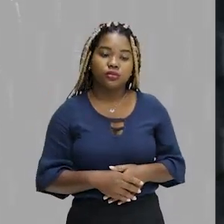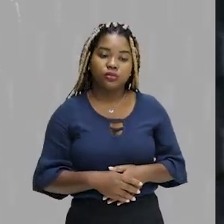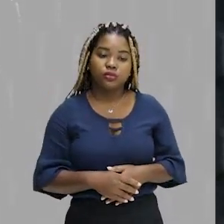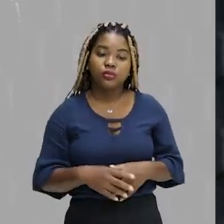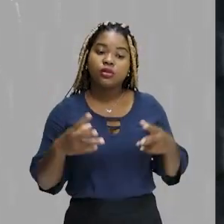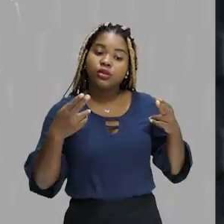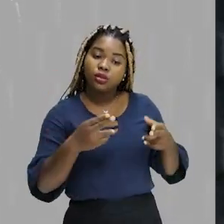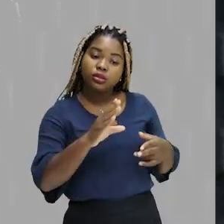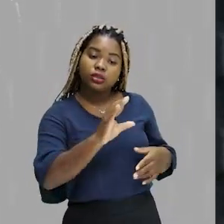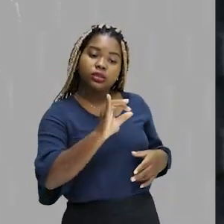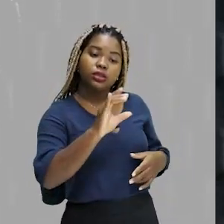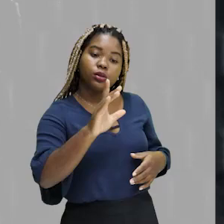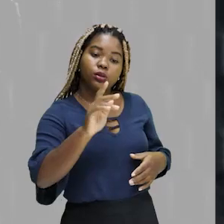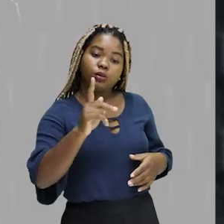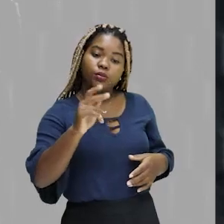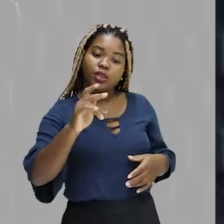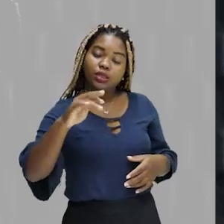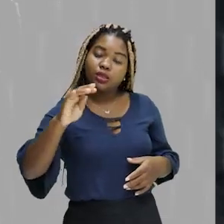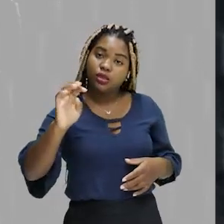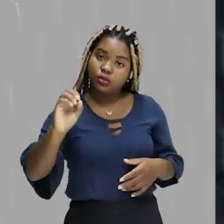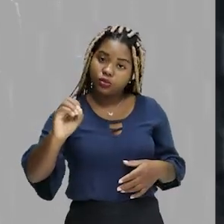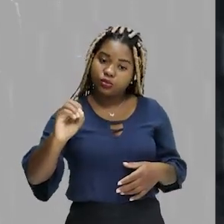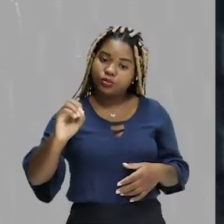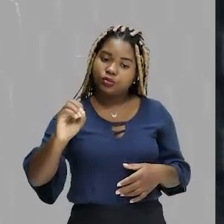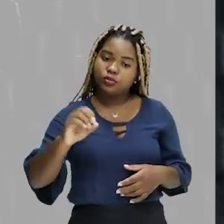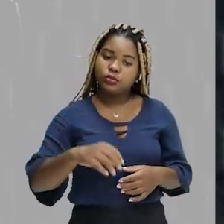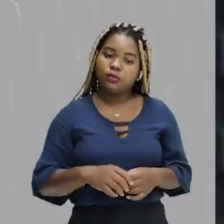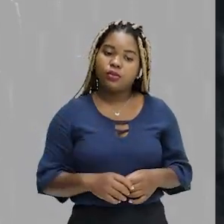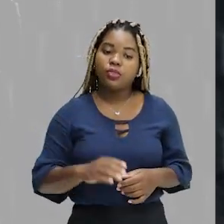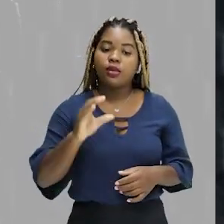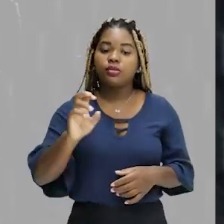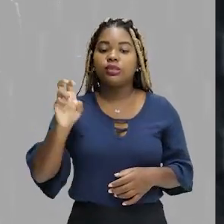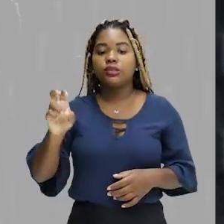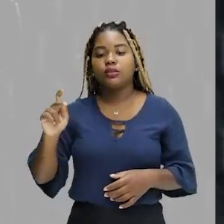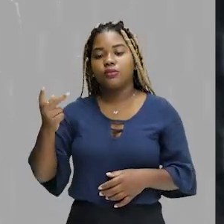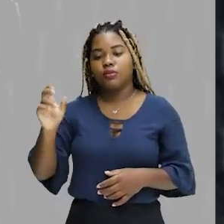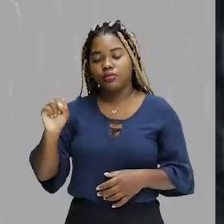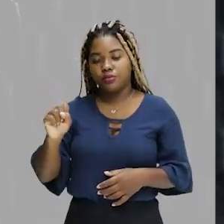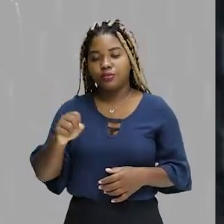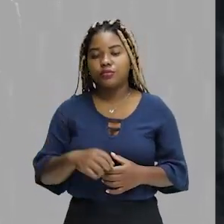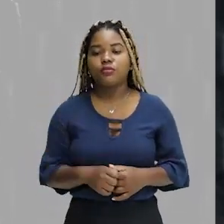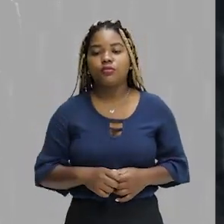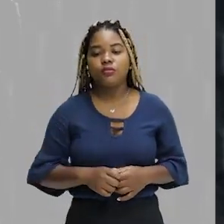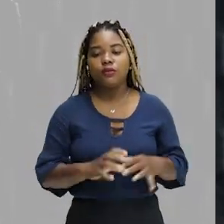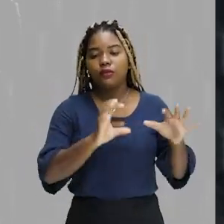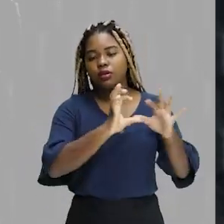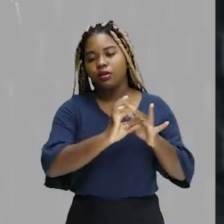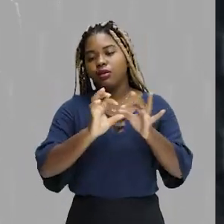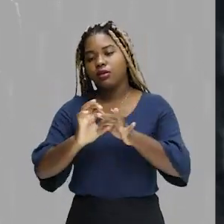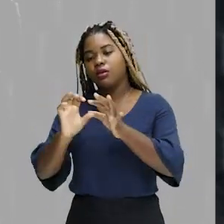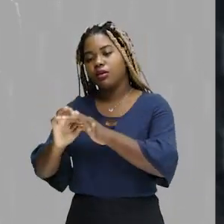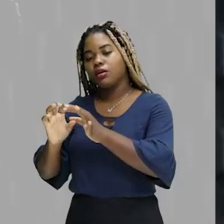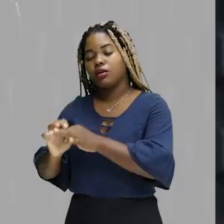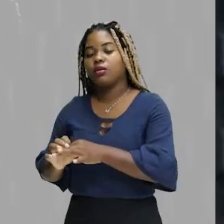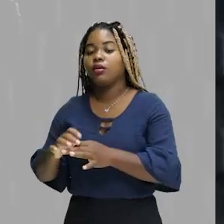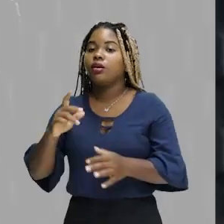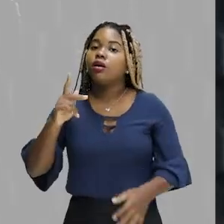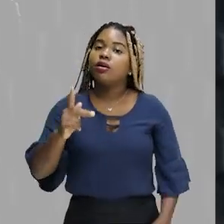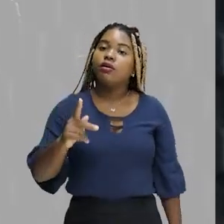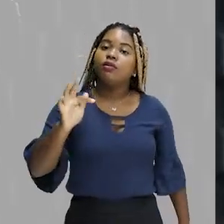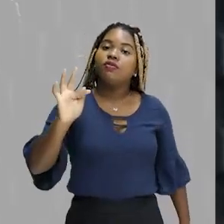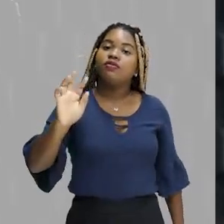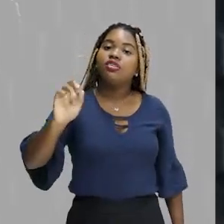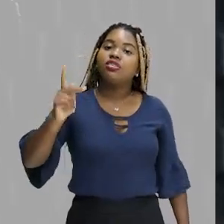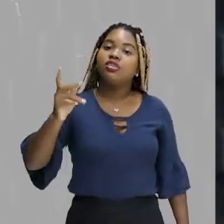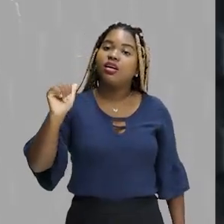do ciclopenteno. Então, o ciclopenteno é um ciclo, né, uma cadeia fechada, com quantos carbonos?